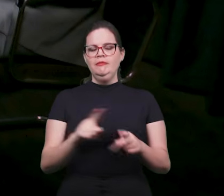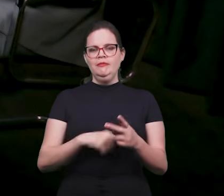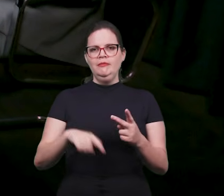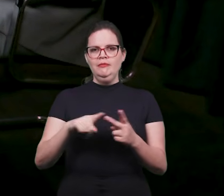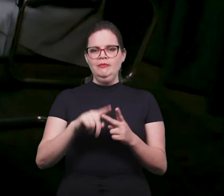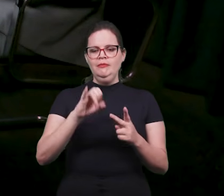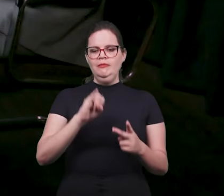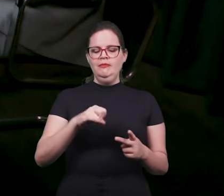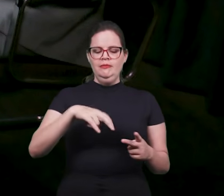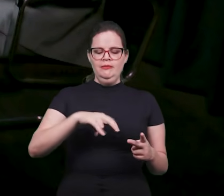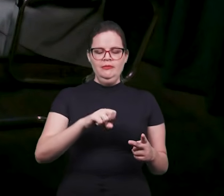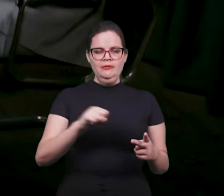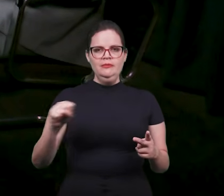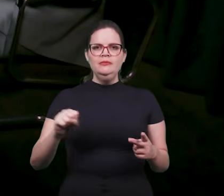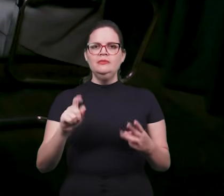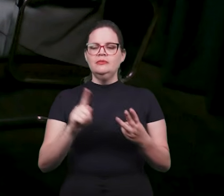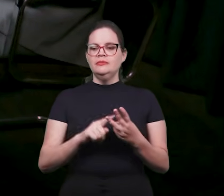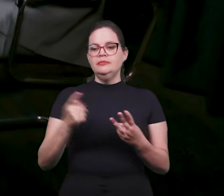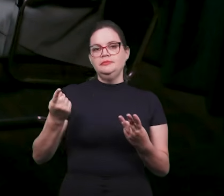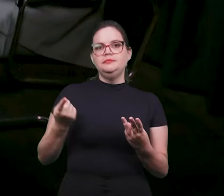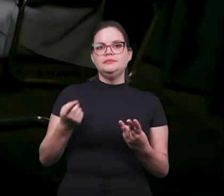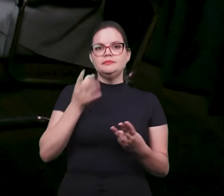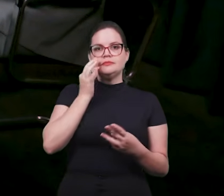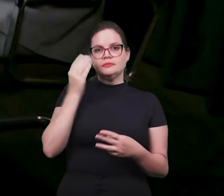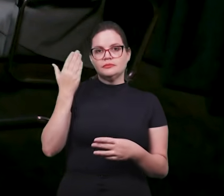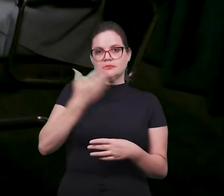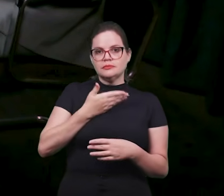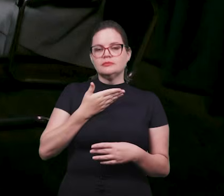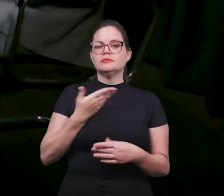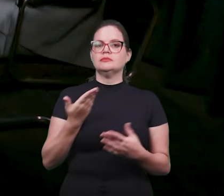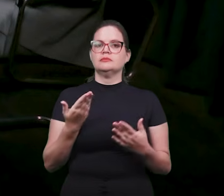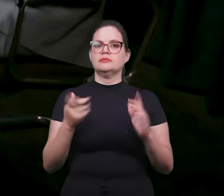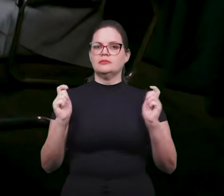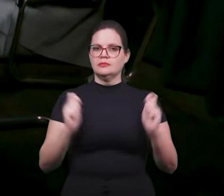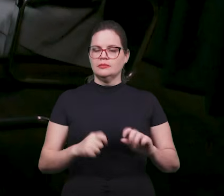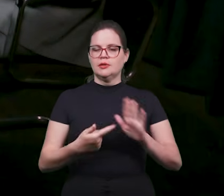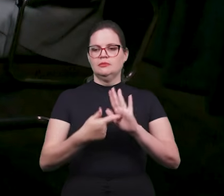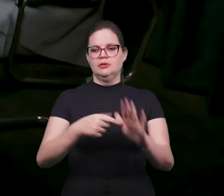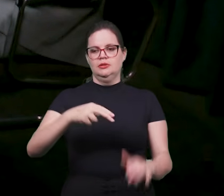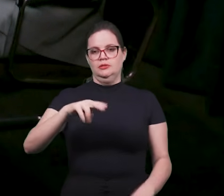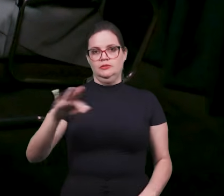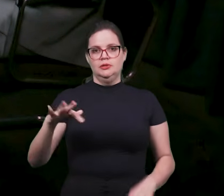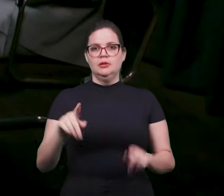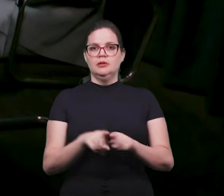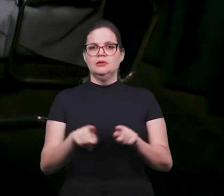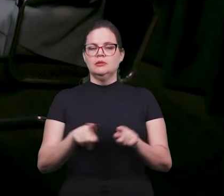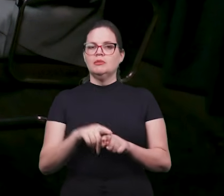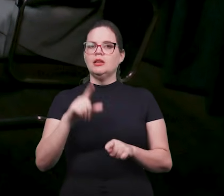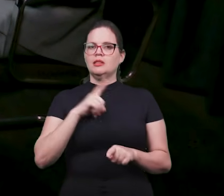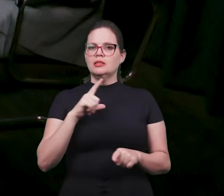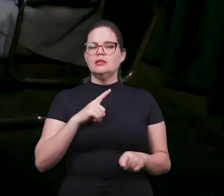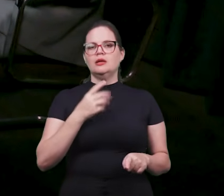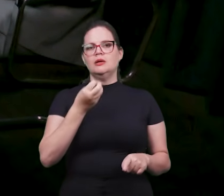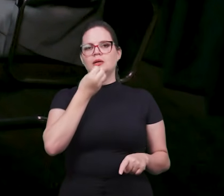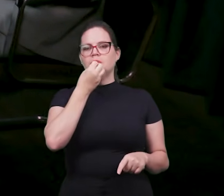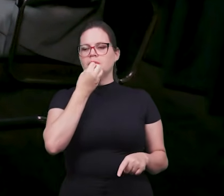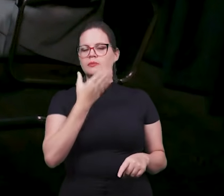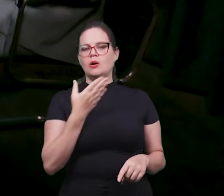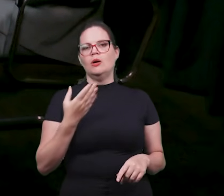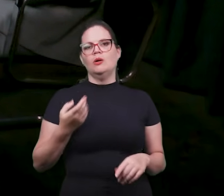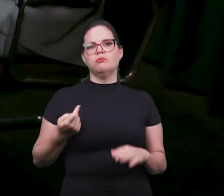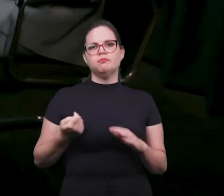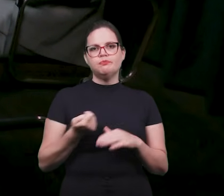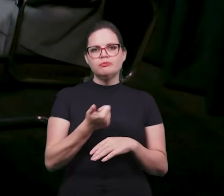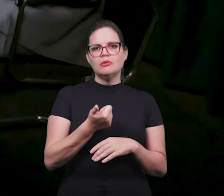INSS, essa comprovação de renda, ter acesso a financiamentos, a créditos do governo, tudo por conta